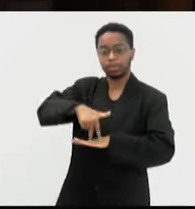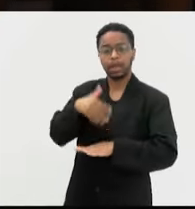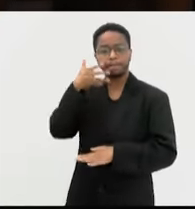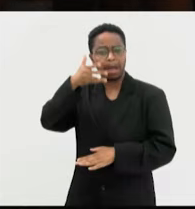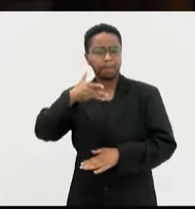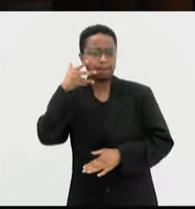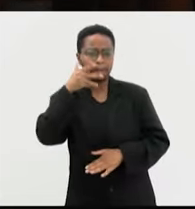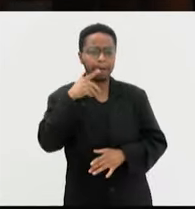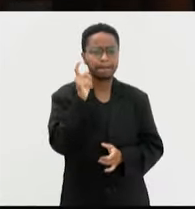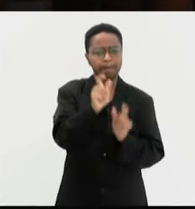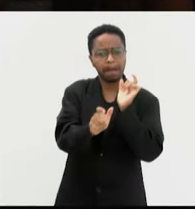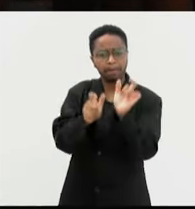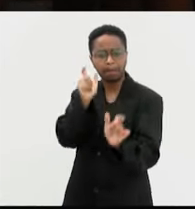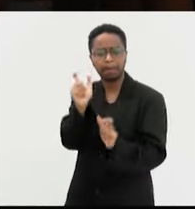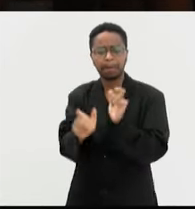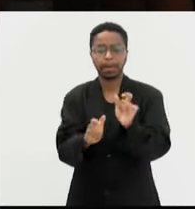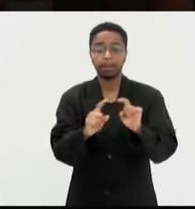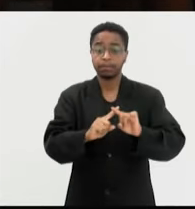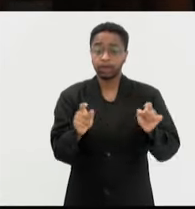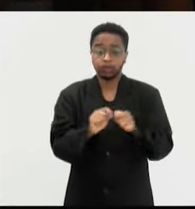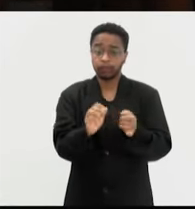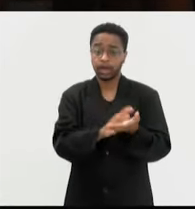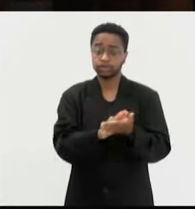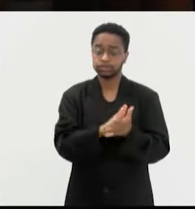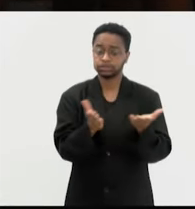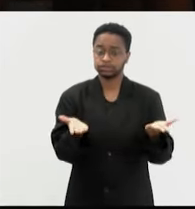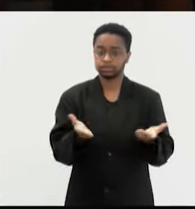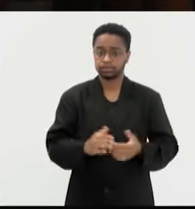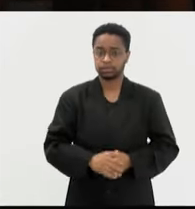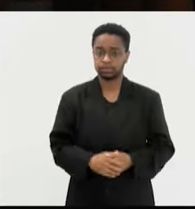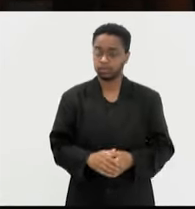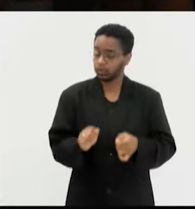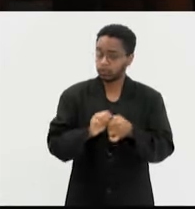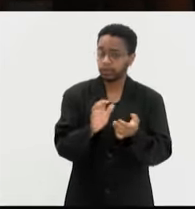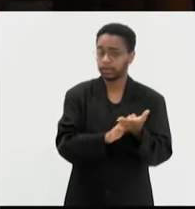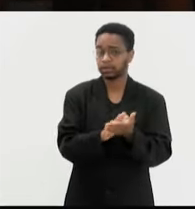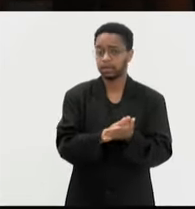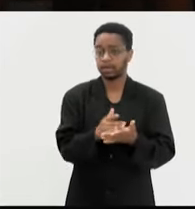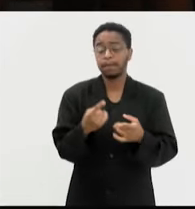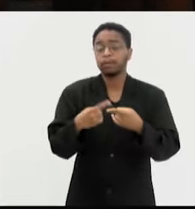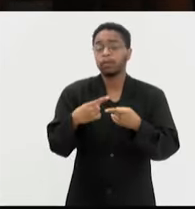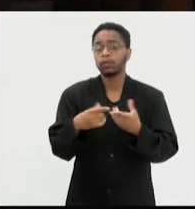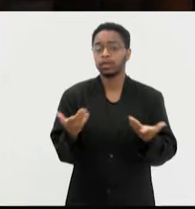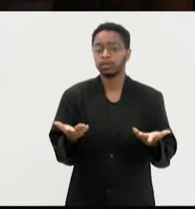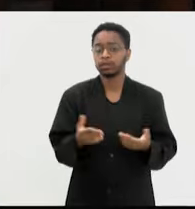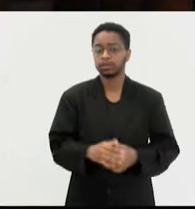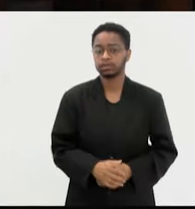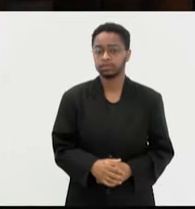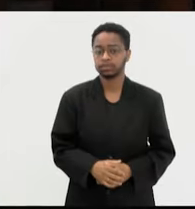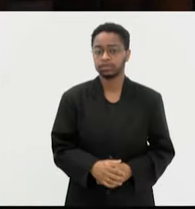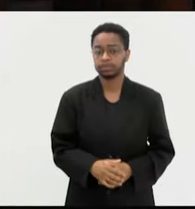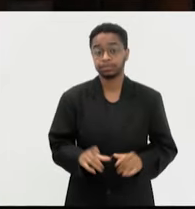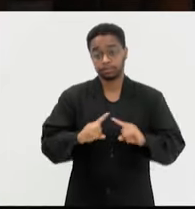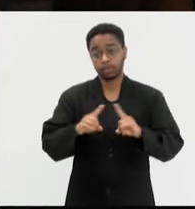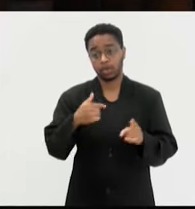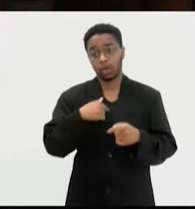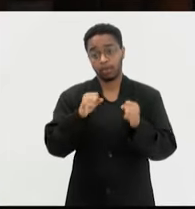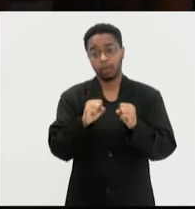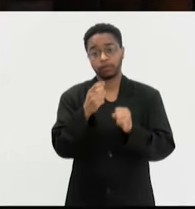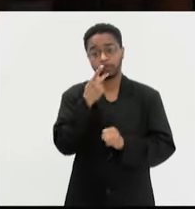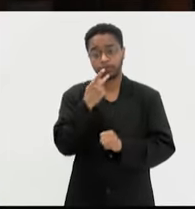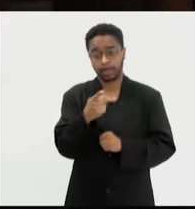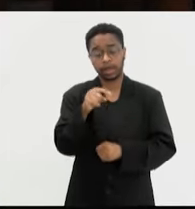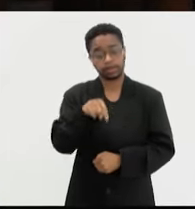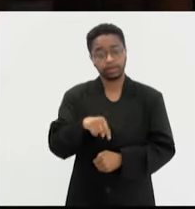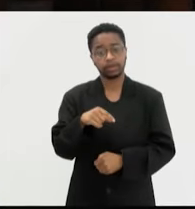e critica não faz isso não faz isso mas por quê mas eu posso fazer aqui no governo do estado